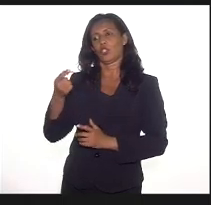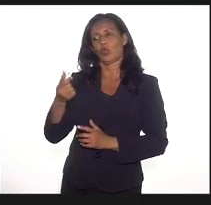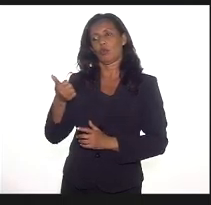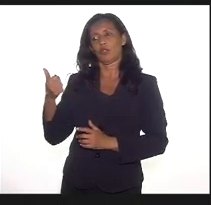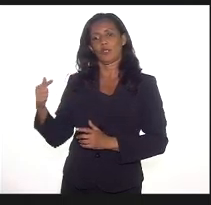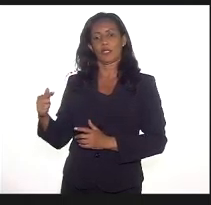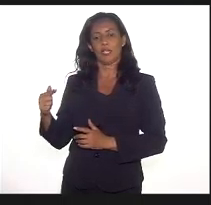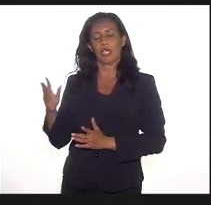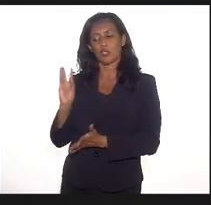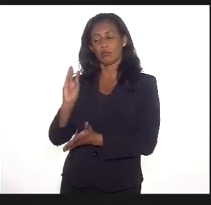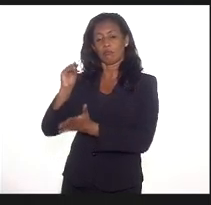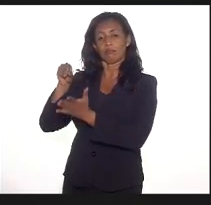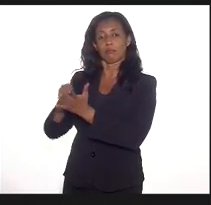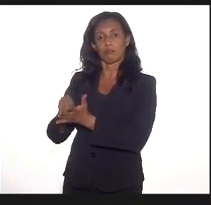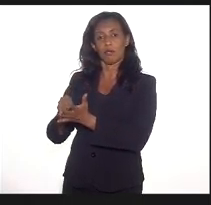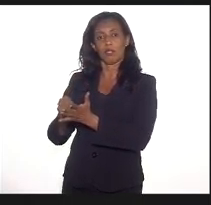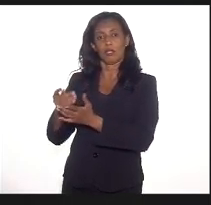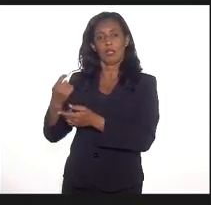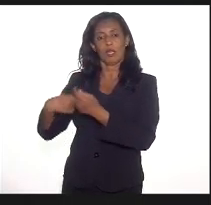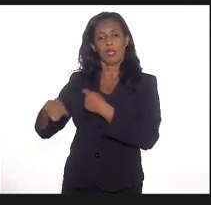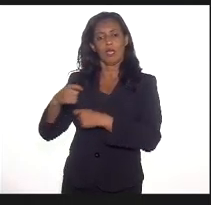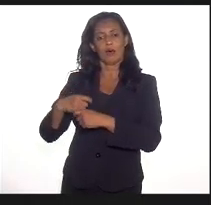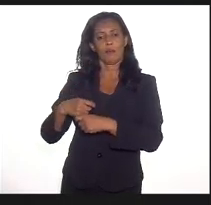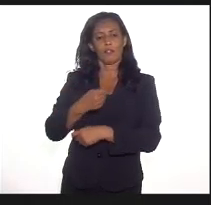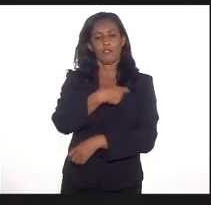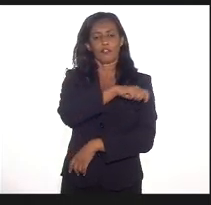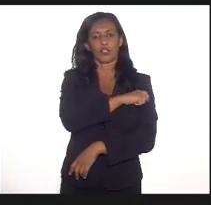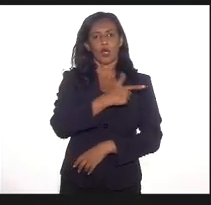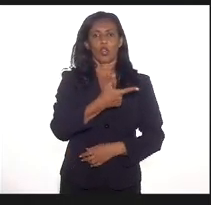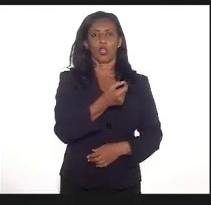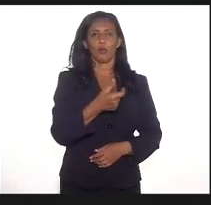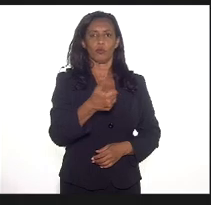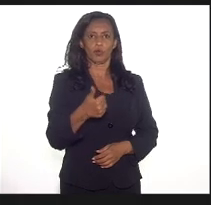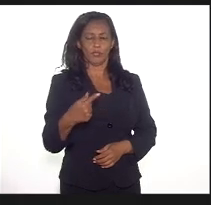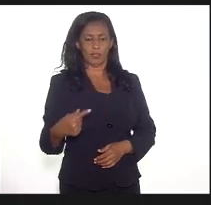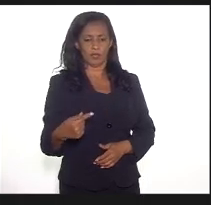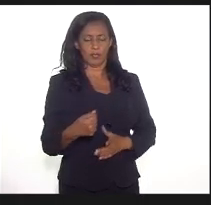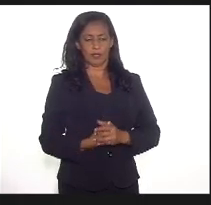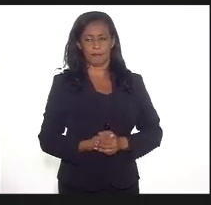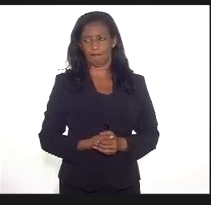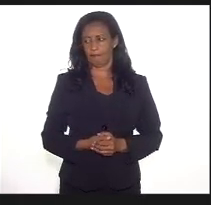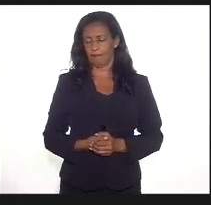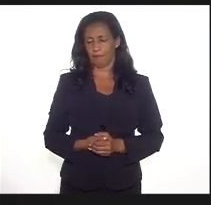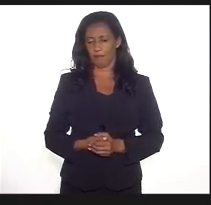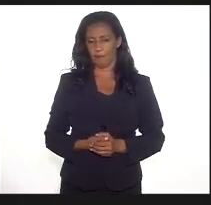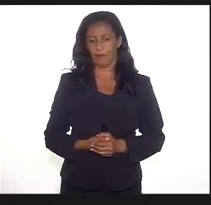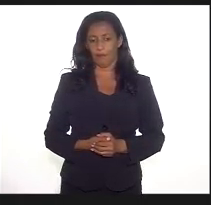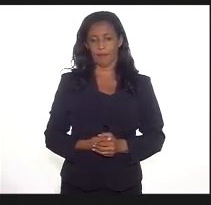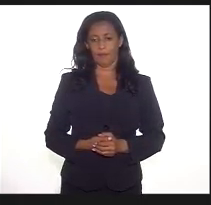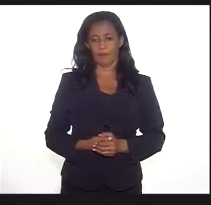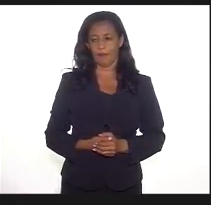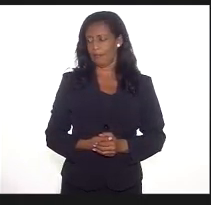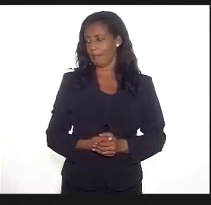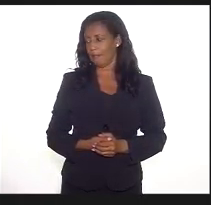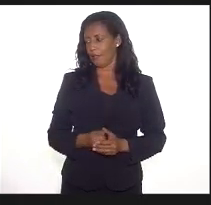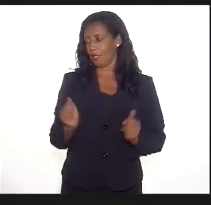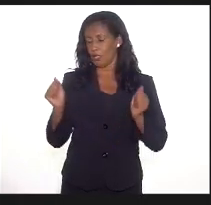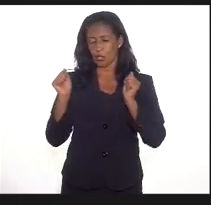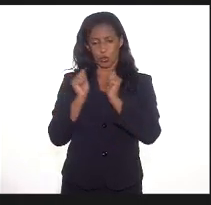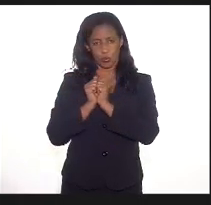regulamentou o regime de recuperação fiscal de 2017. E, para concluir esse tema, deputada Marta